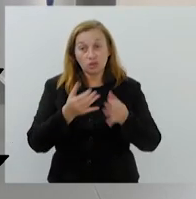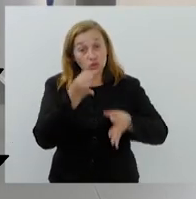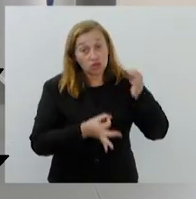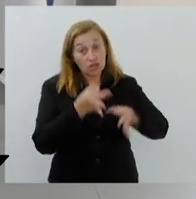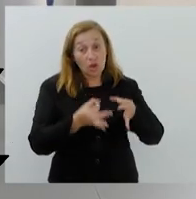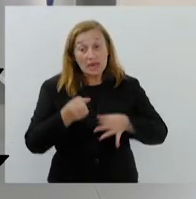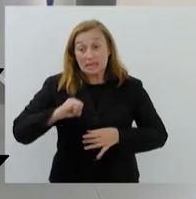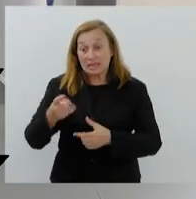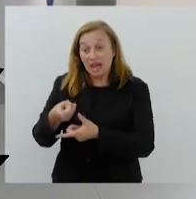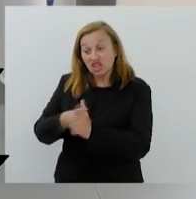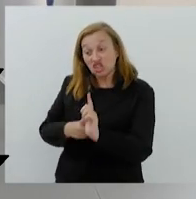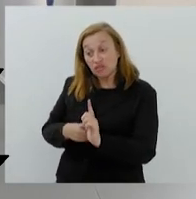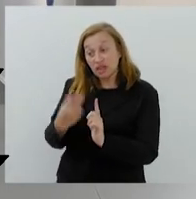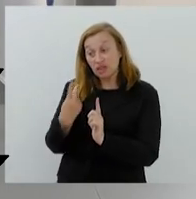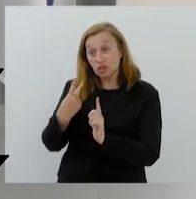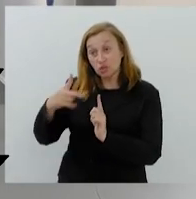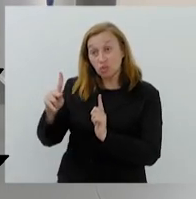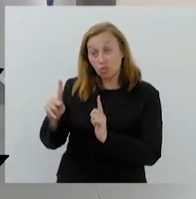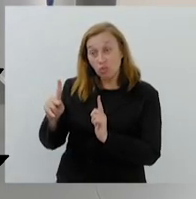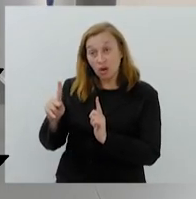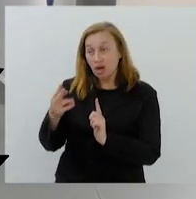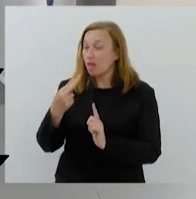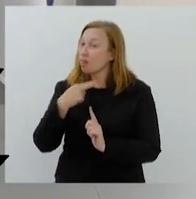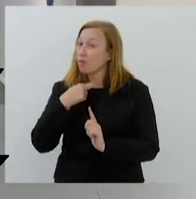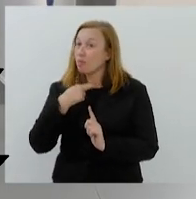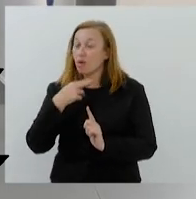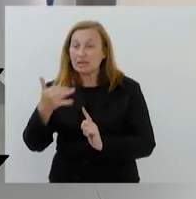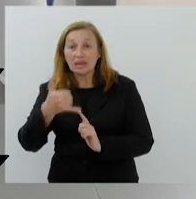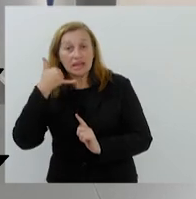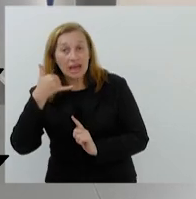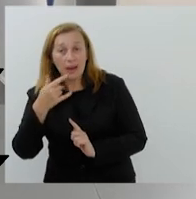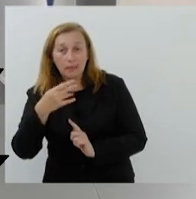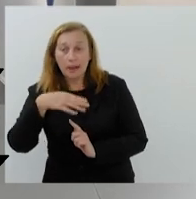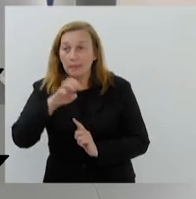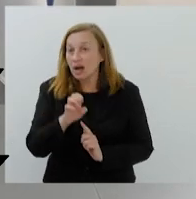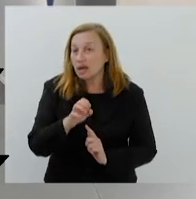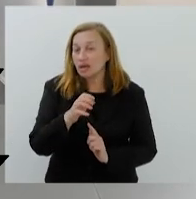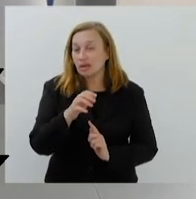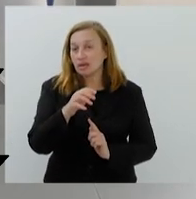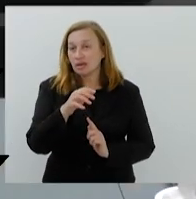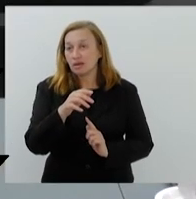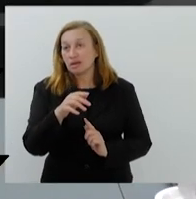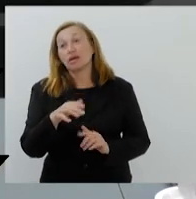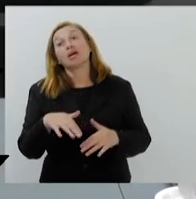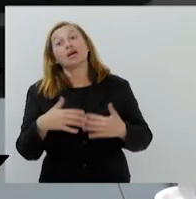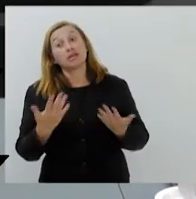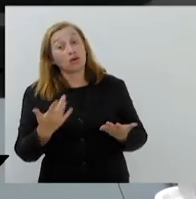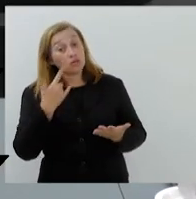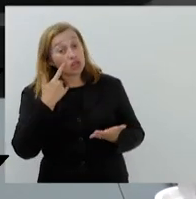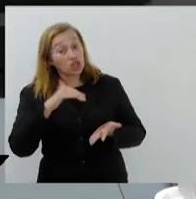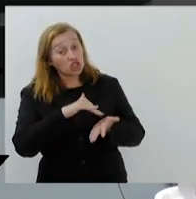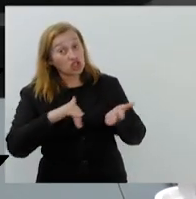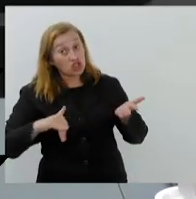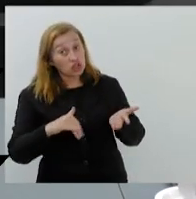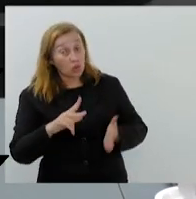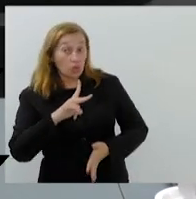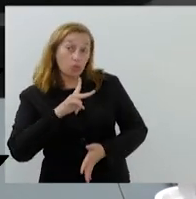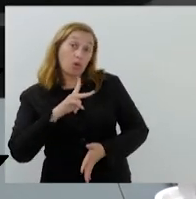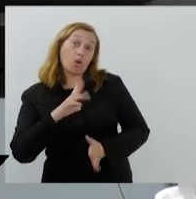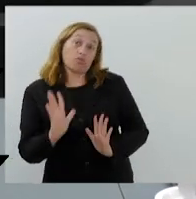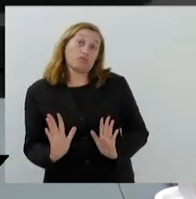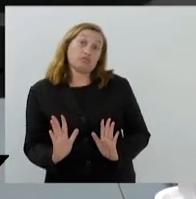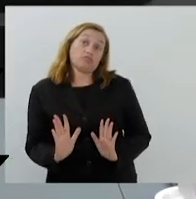ligar para sua esposa, para sua mãe, para seu pai. Mas está falando o próprio credor. Então, tira o próprio credor,